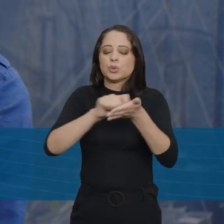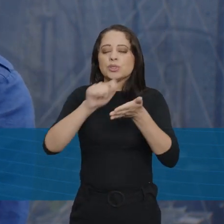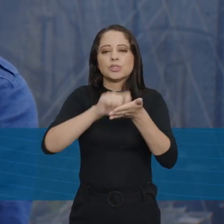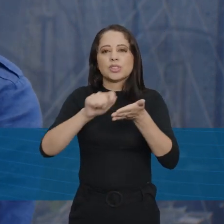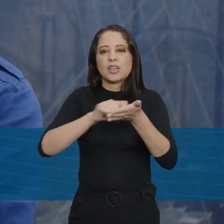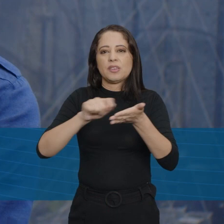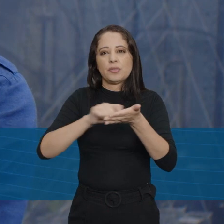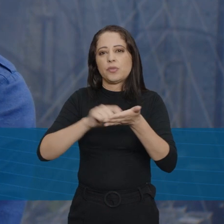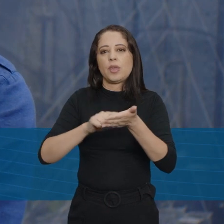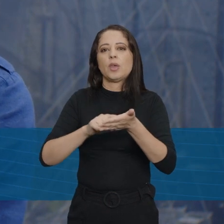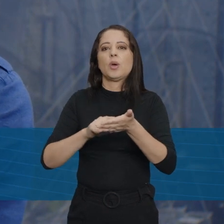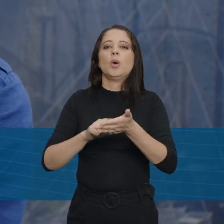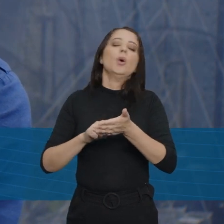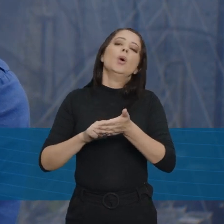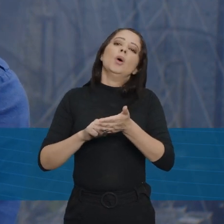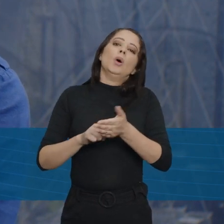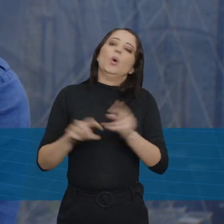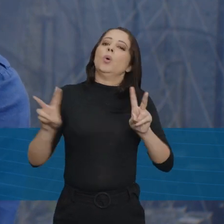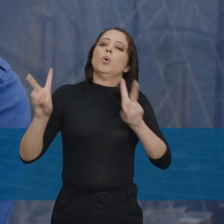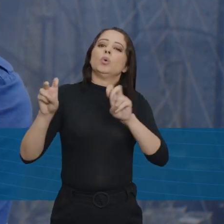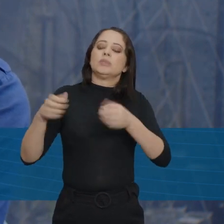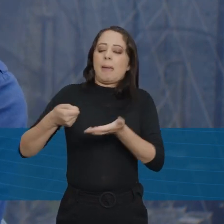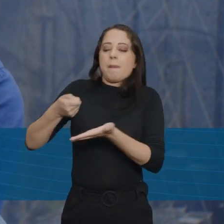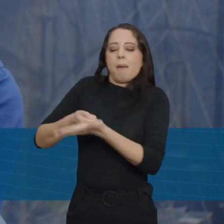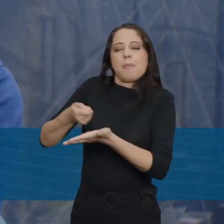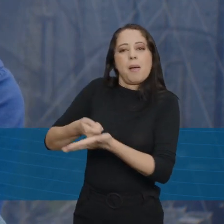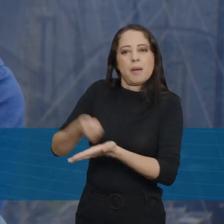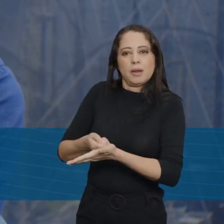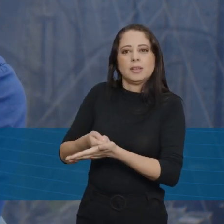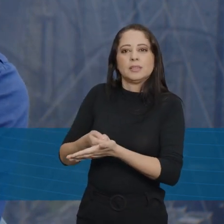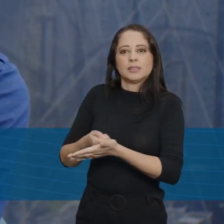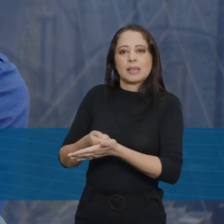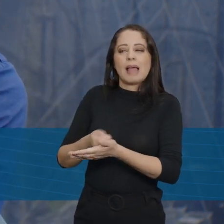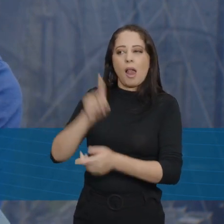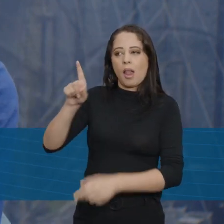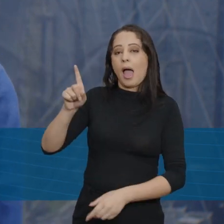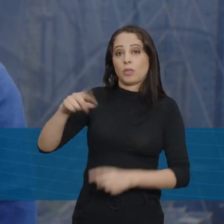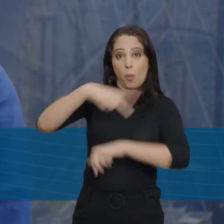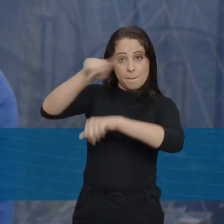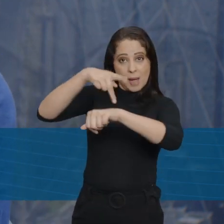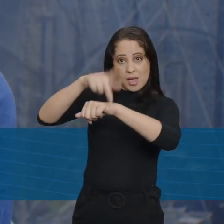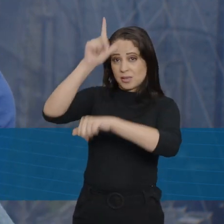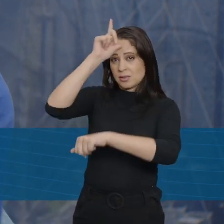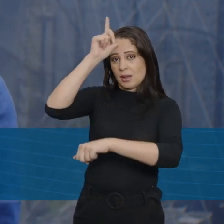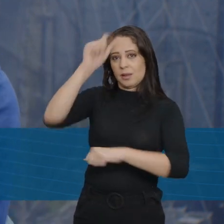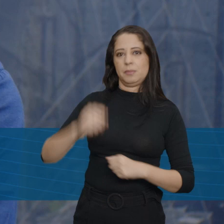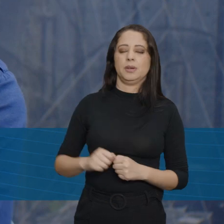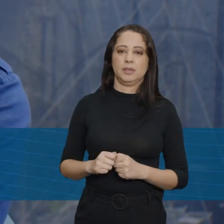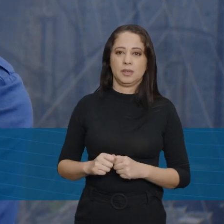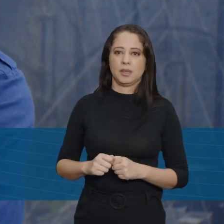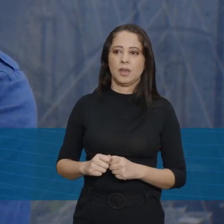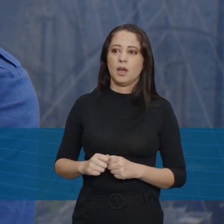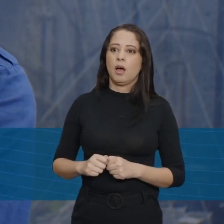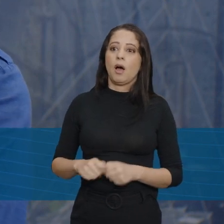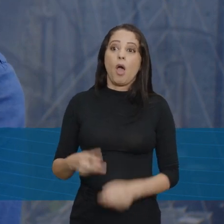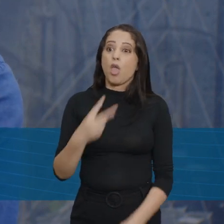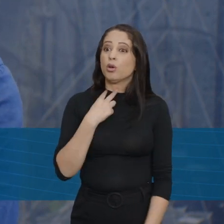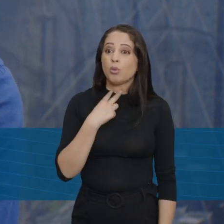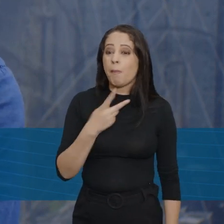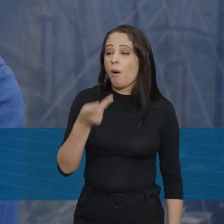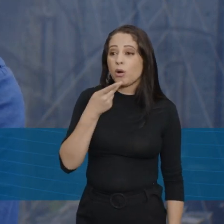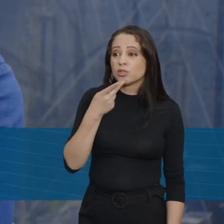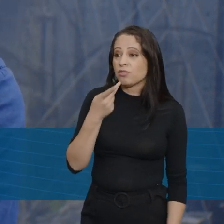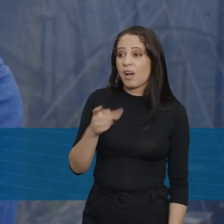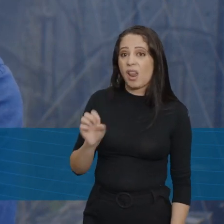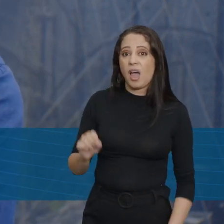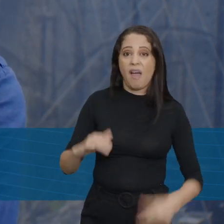sobre sistemas autoritários e por que eles fazem as suas vítimas, né? Ele fala principalmente da Alemanha. Ele fala, não tem como a gente olhar só para a vítima,